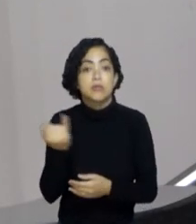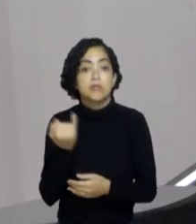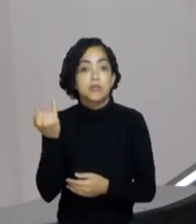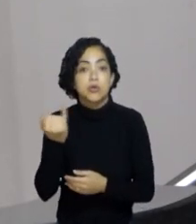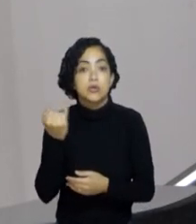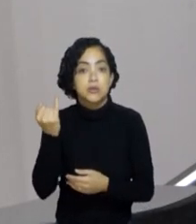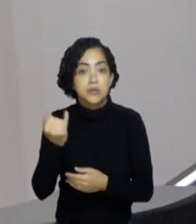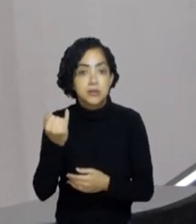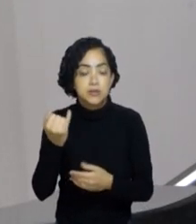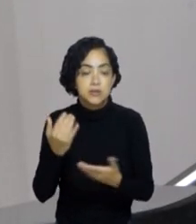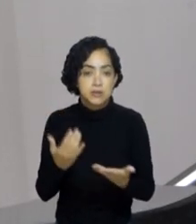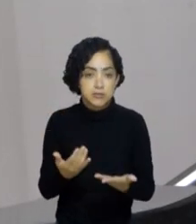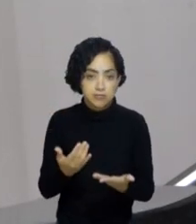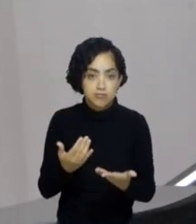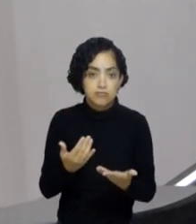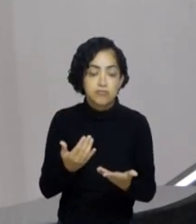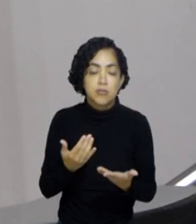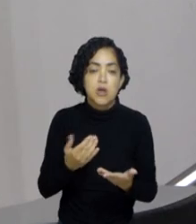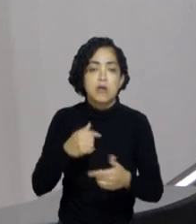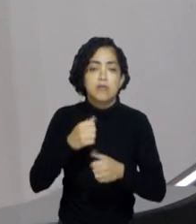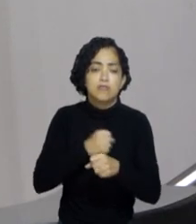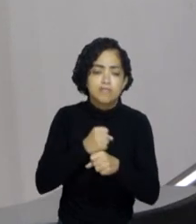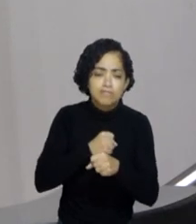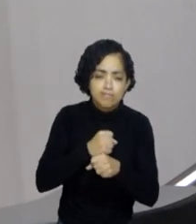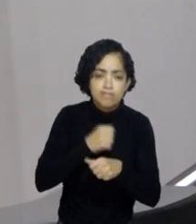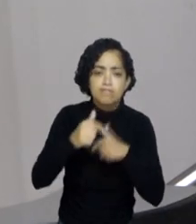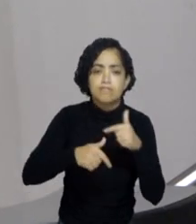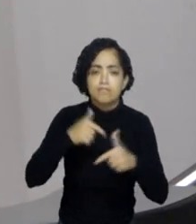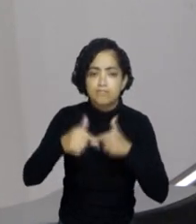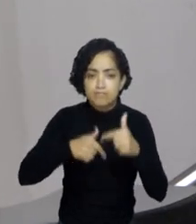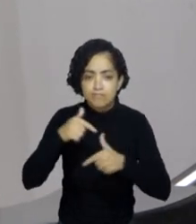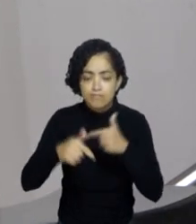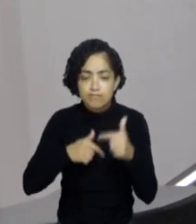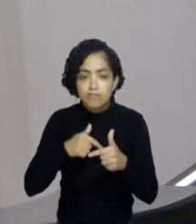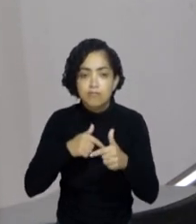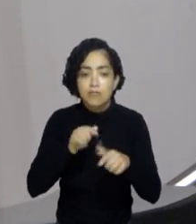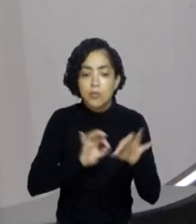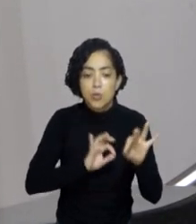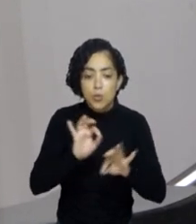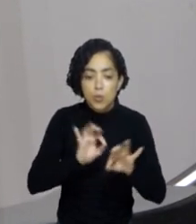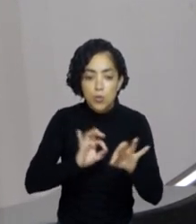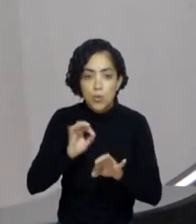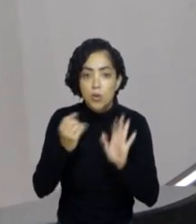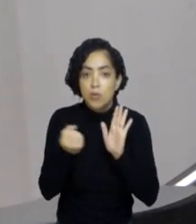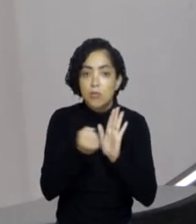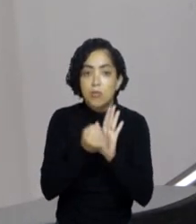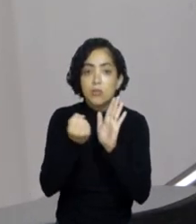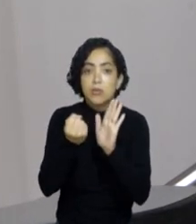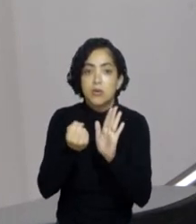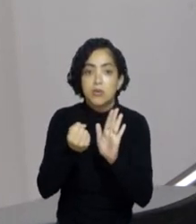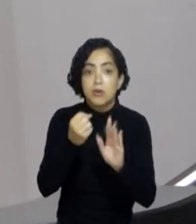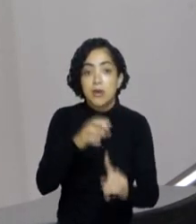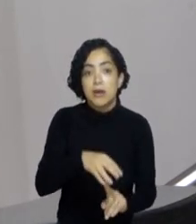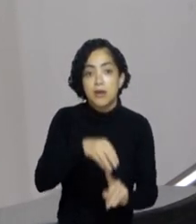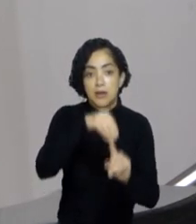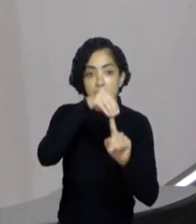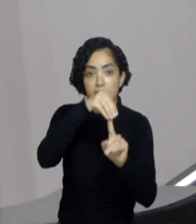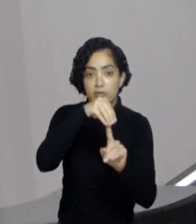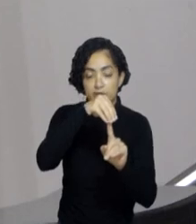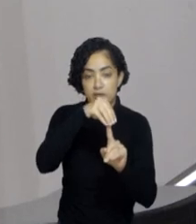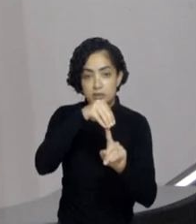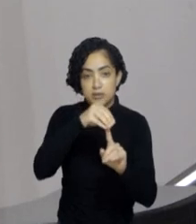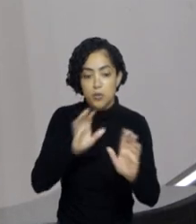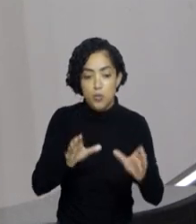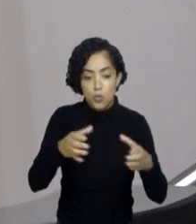sociedade. Foram anos de muito trabalho e construção de uma marca que hoje nos orgulha por ser referência como o maior grupo